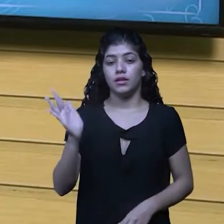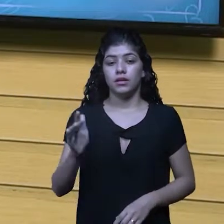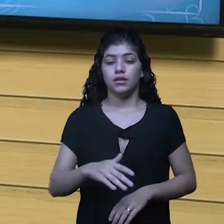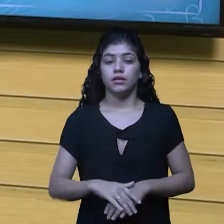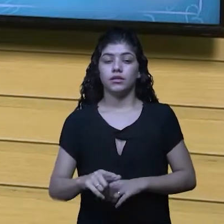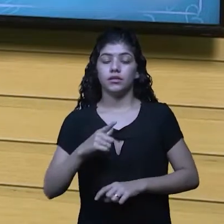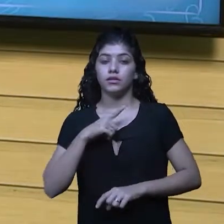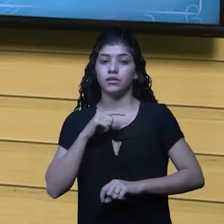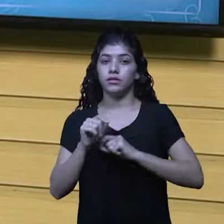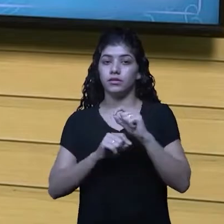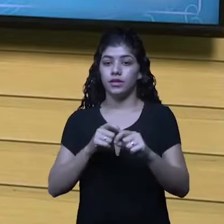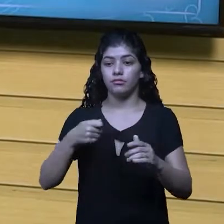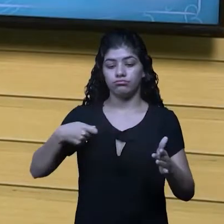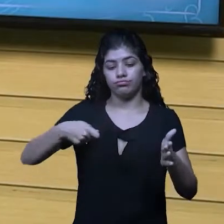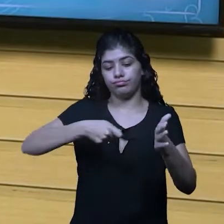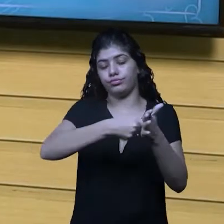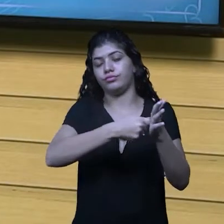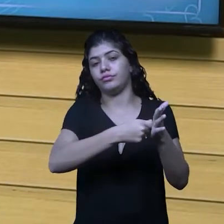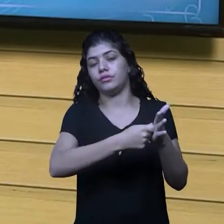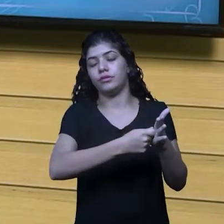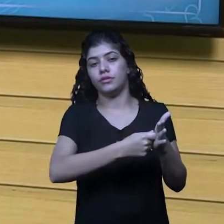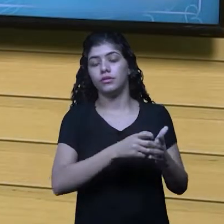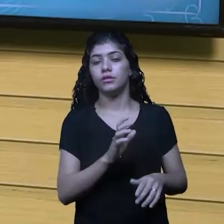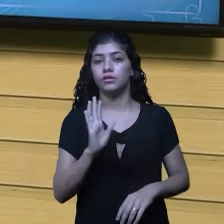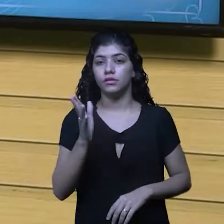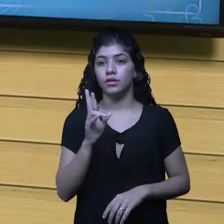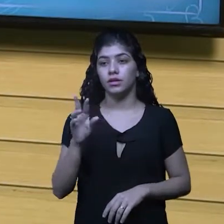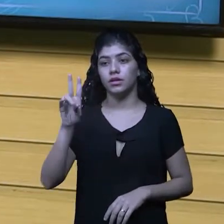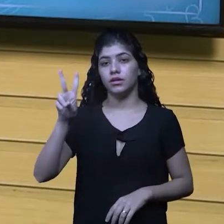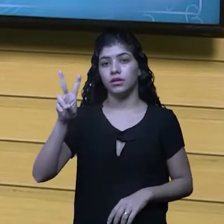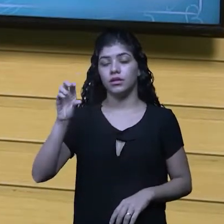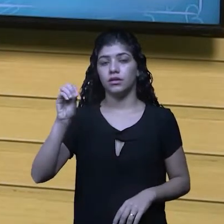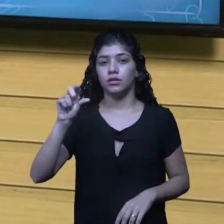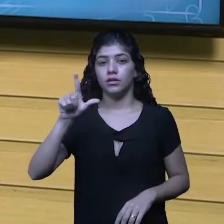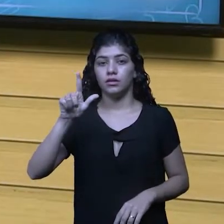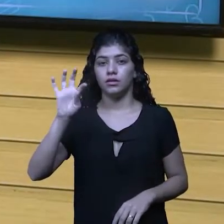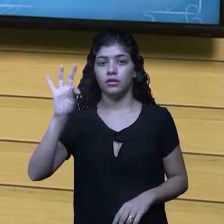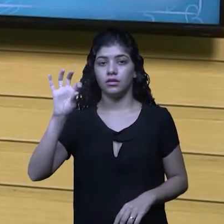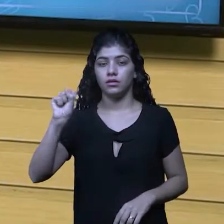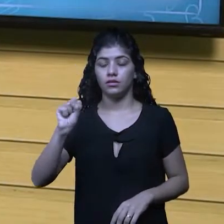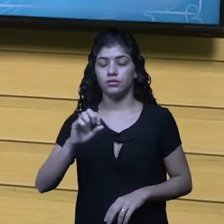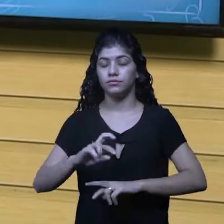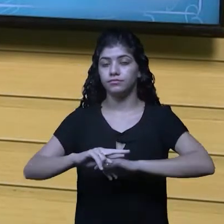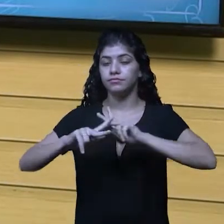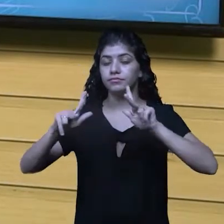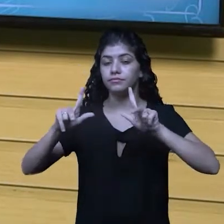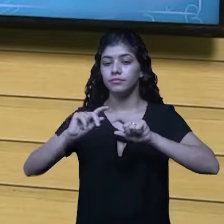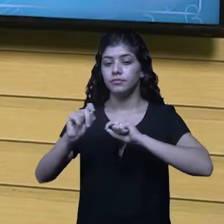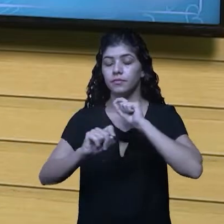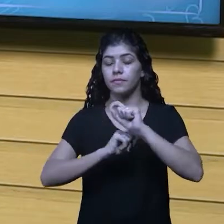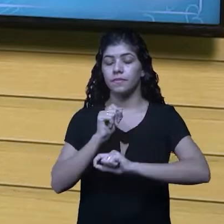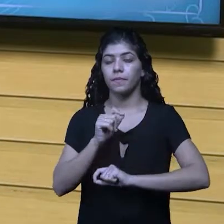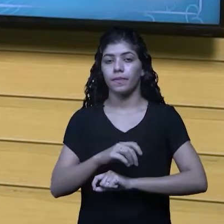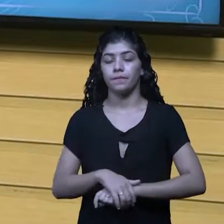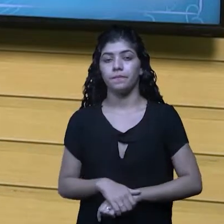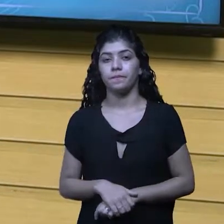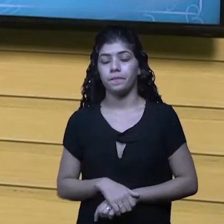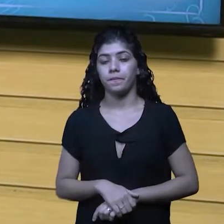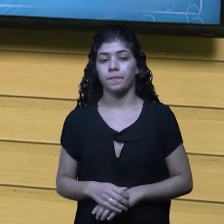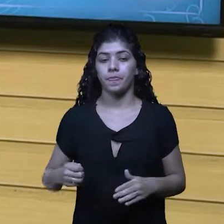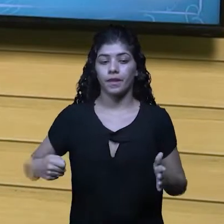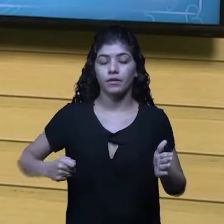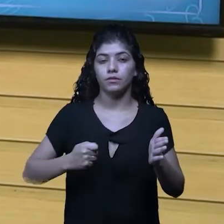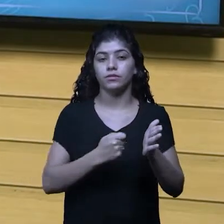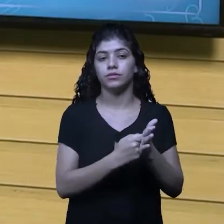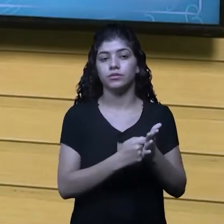dos aparelhos que são ligados na tomada. Eles são dados em volts porque a diferença de potencial, a tensão elétrica que chega na